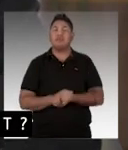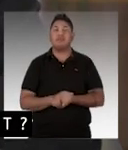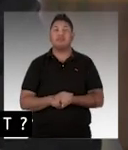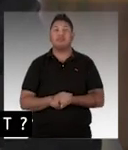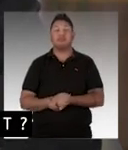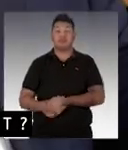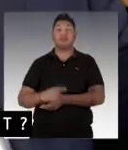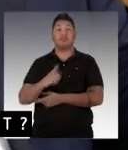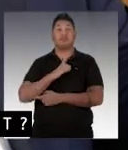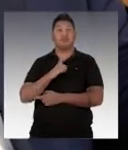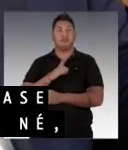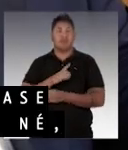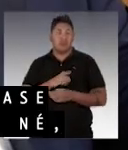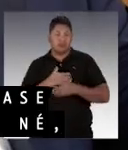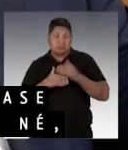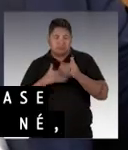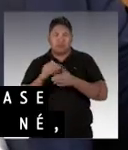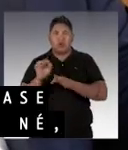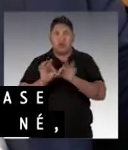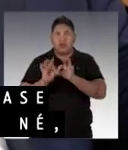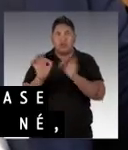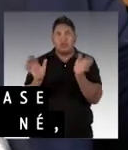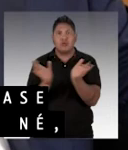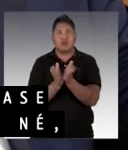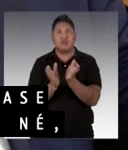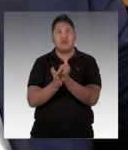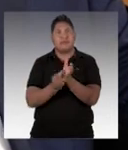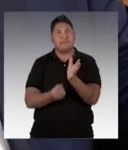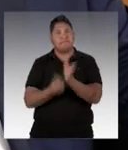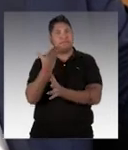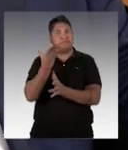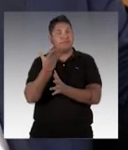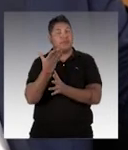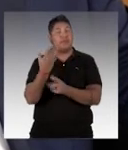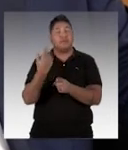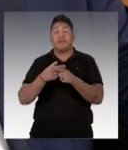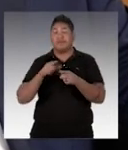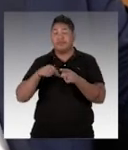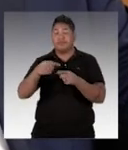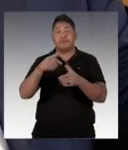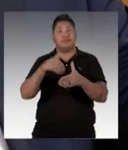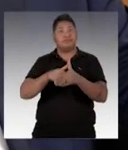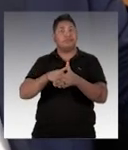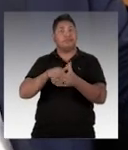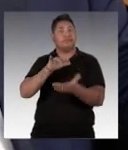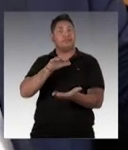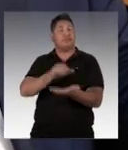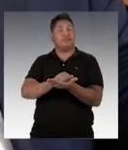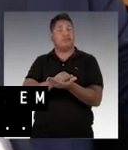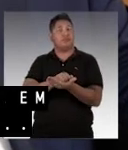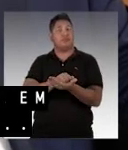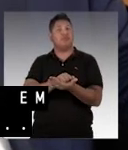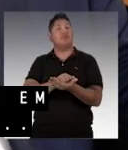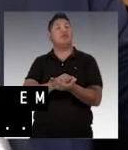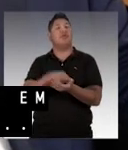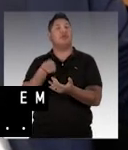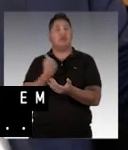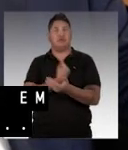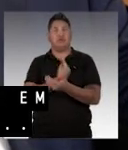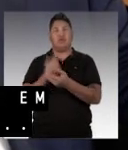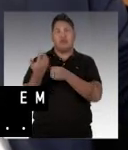da PGT? Nós estamos naquela fase de formação de equipe, né? Decorrente do período pós-posse. Nossa